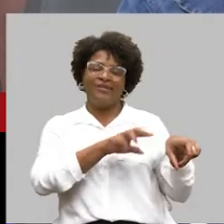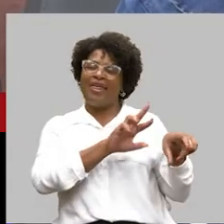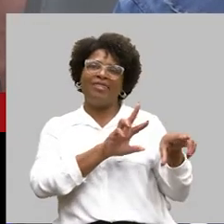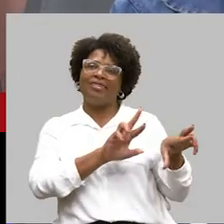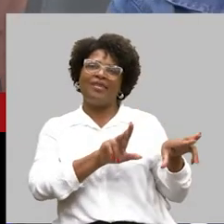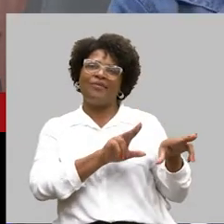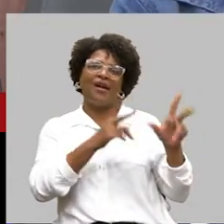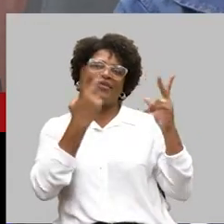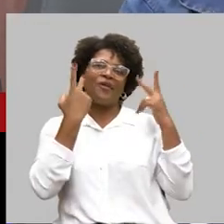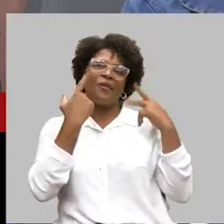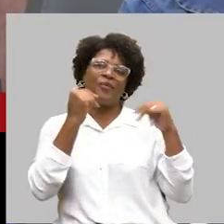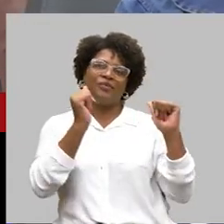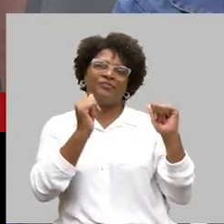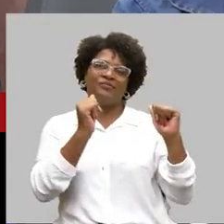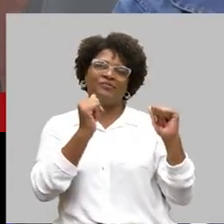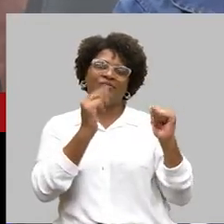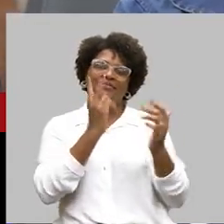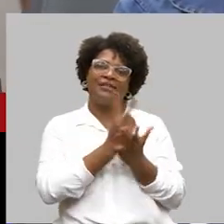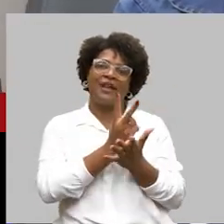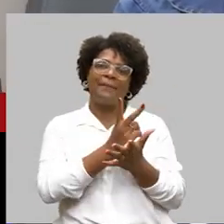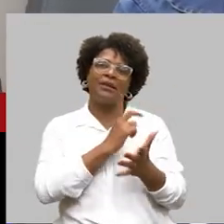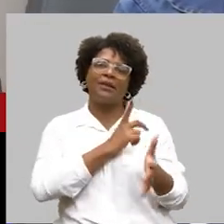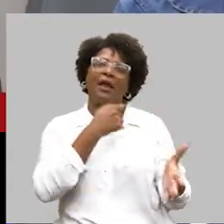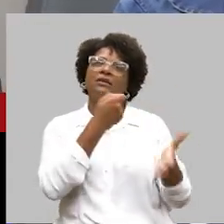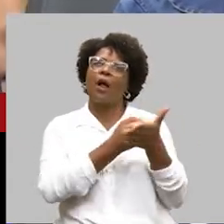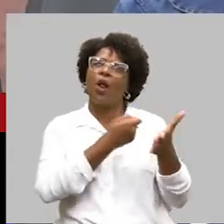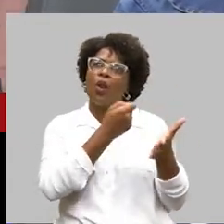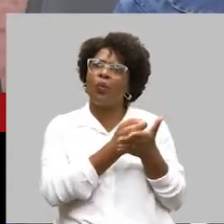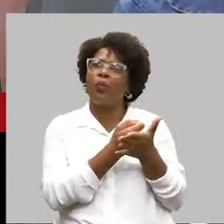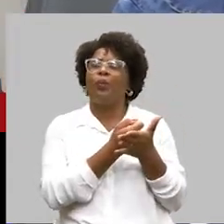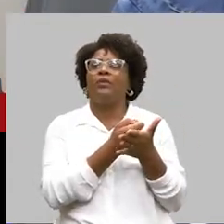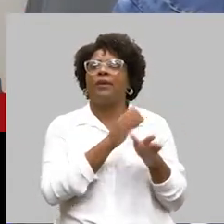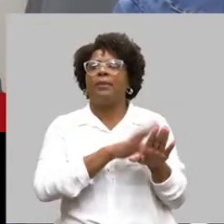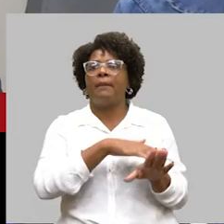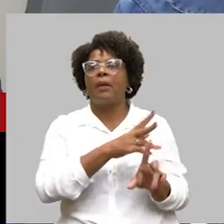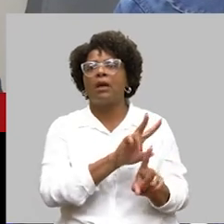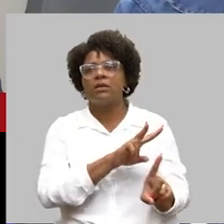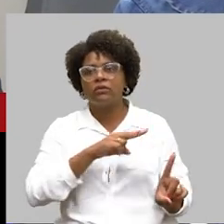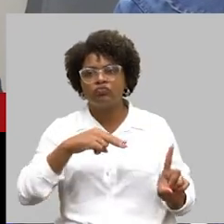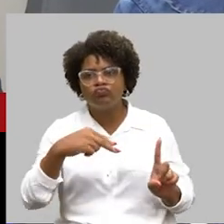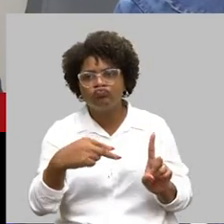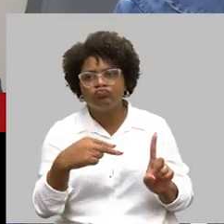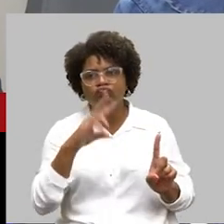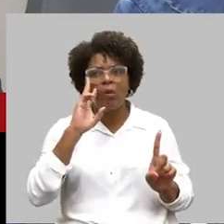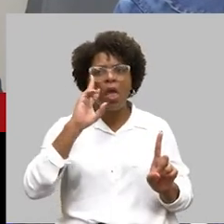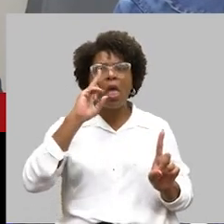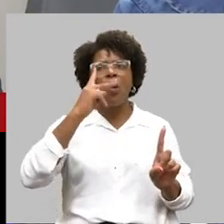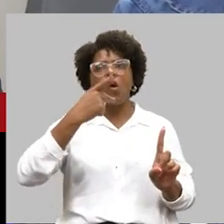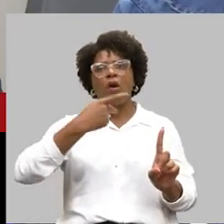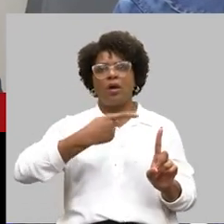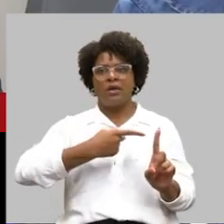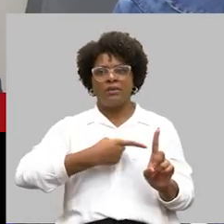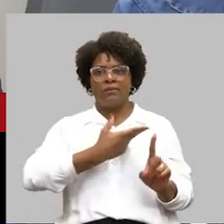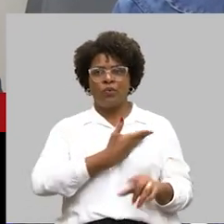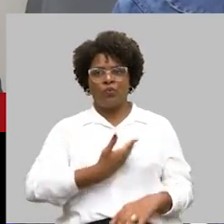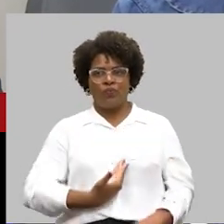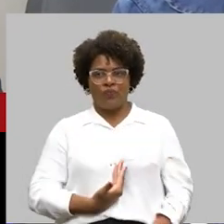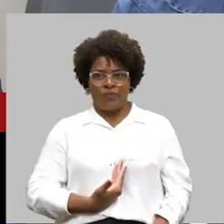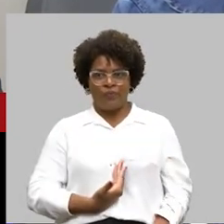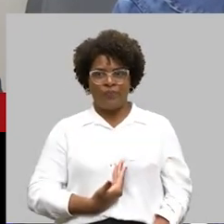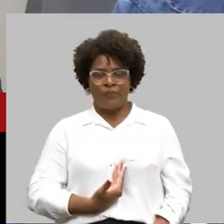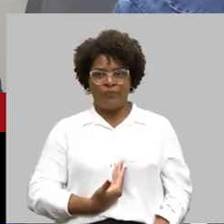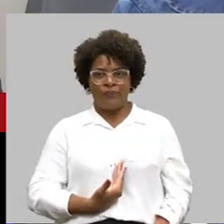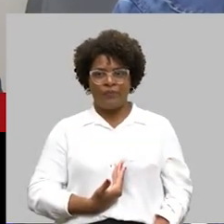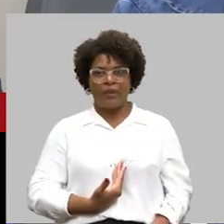sempre vai ter uma luta para buscar mais reconhecimento mais visibilidade do governo e mais